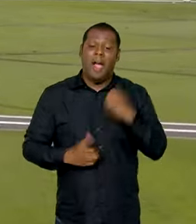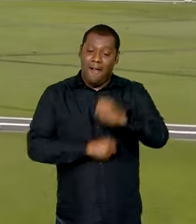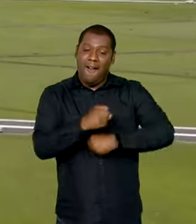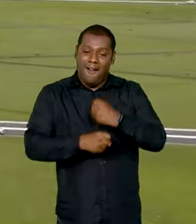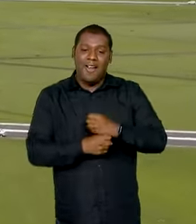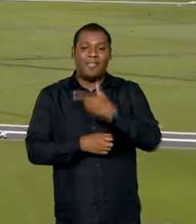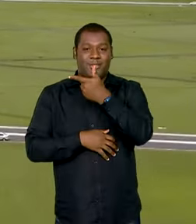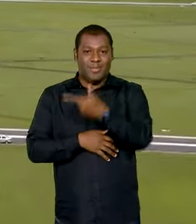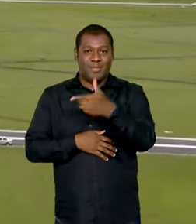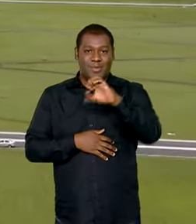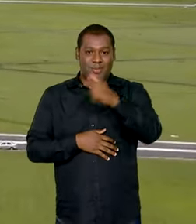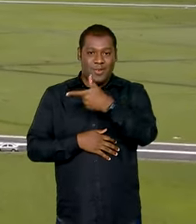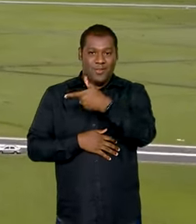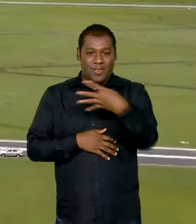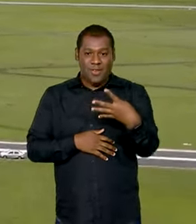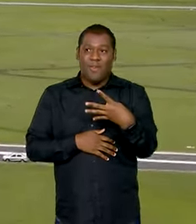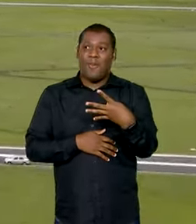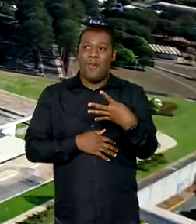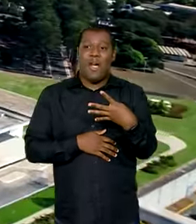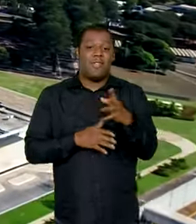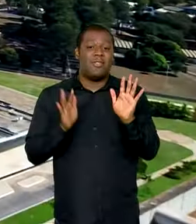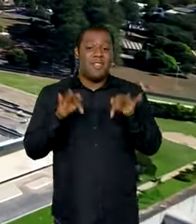2024 em